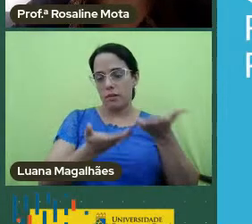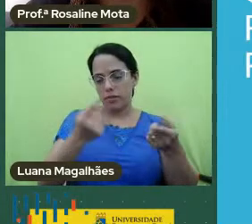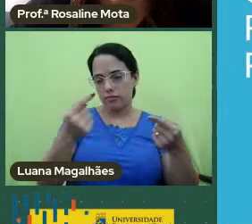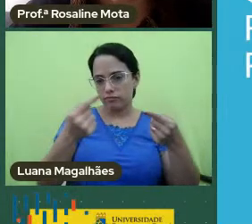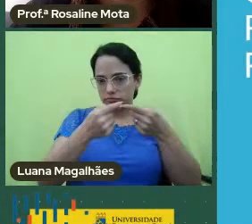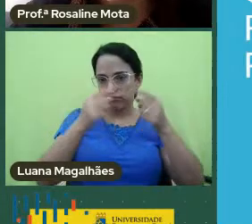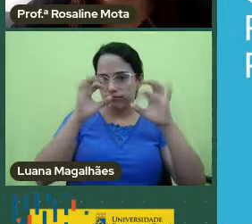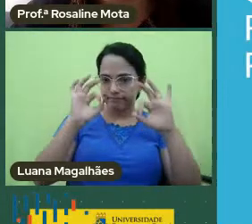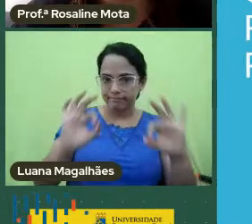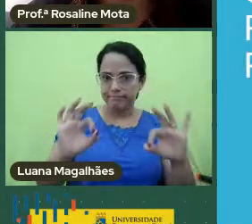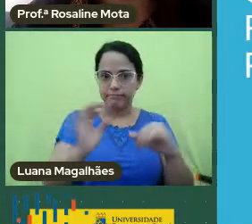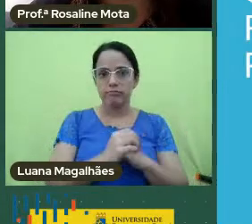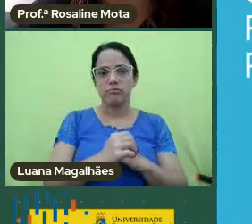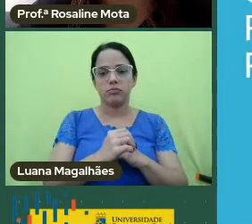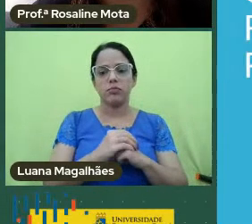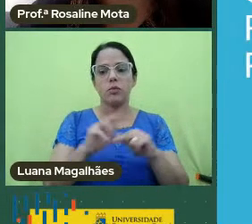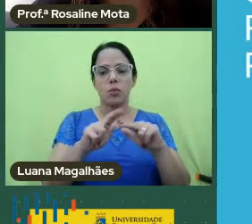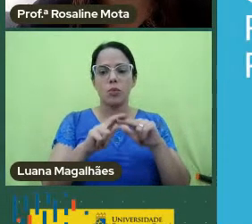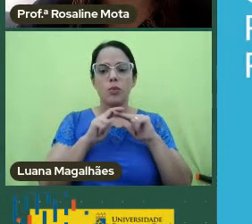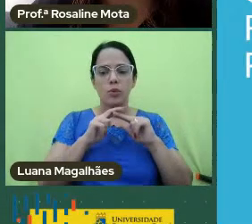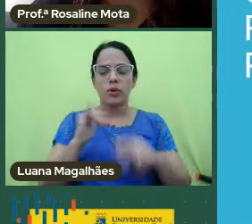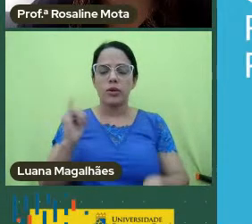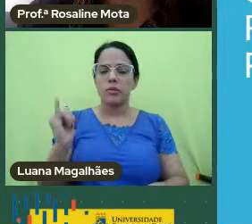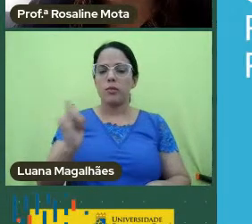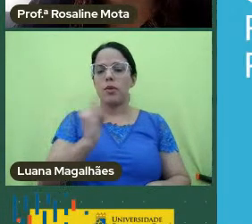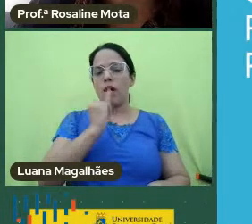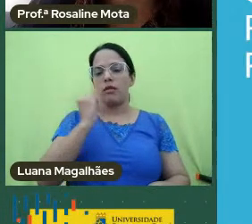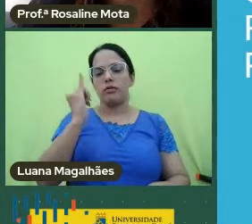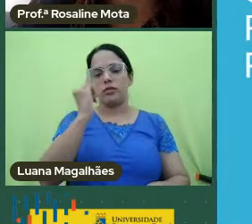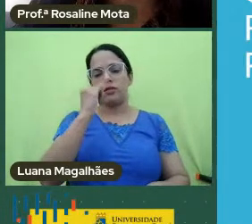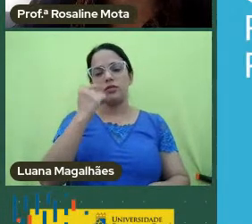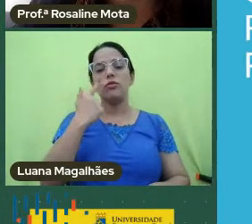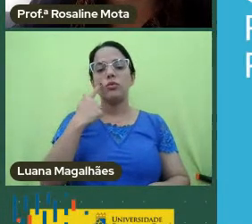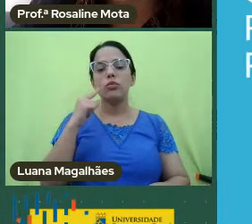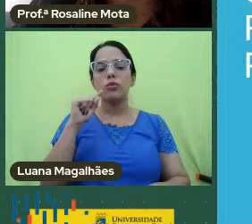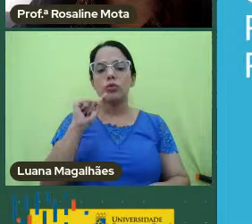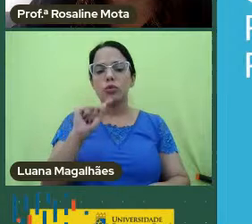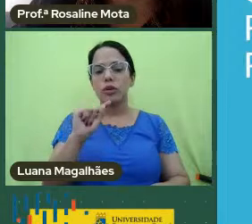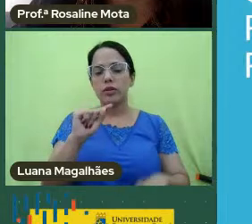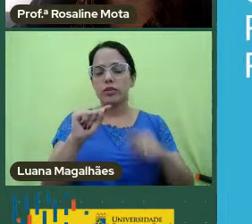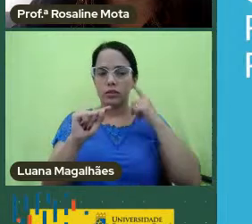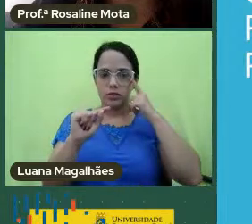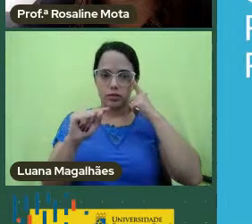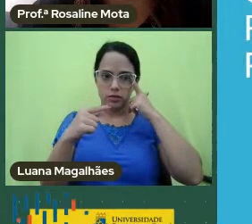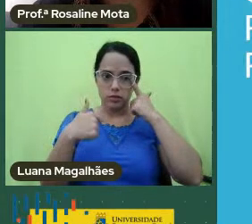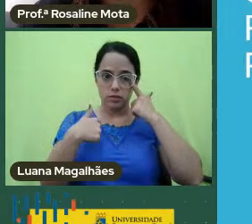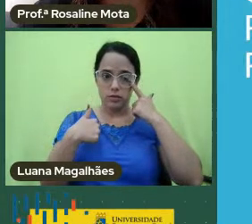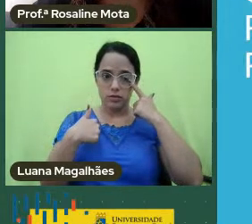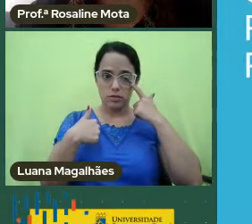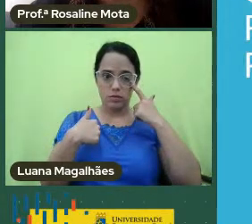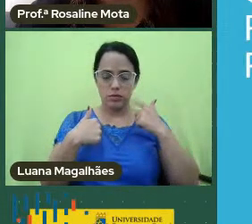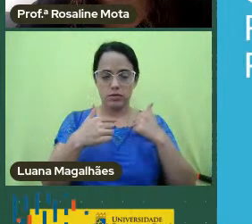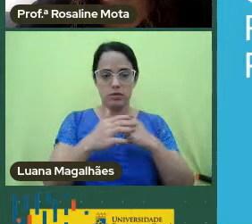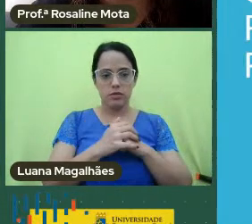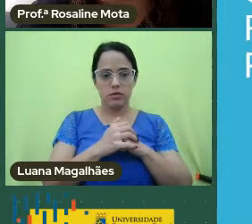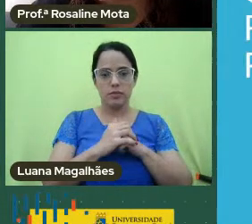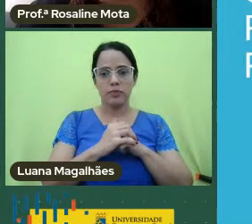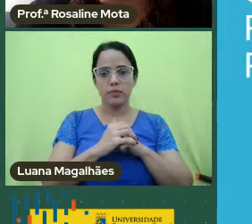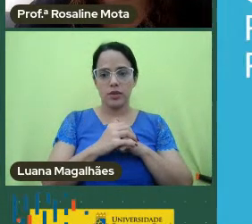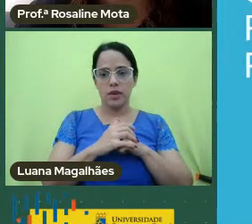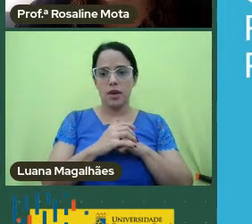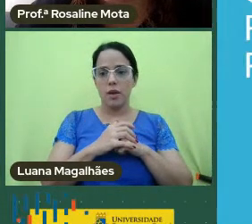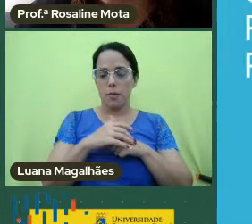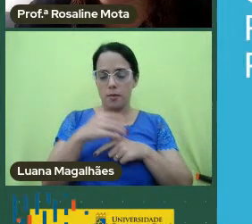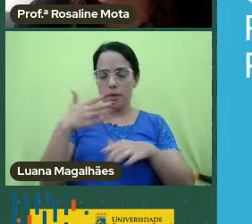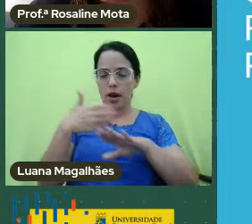atentar para esses pontos, e esse é um trabalho, eu participo de uma comissão permanente